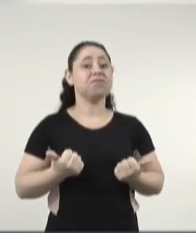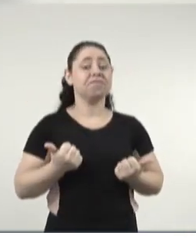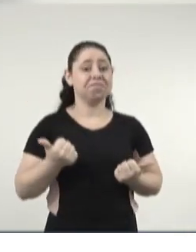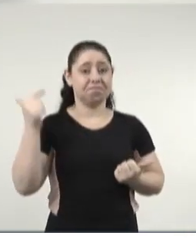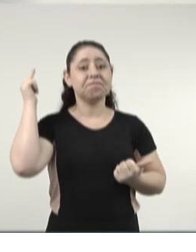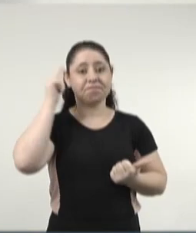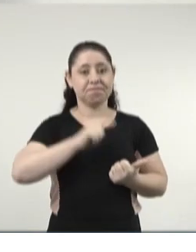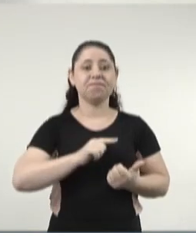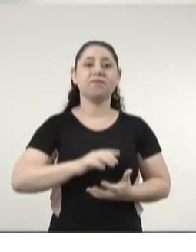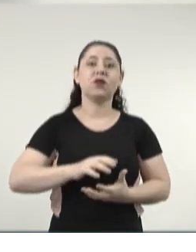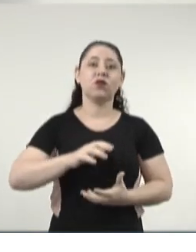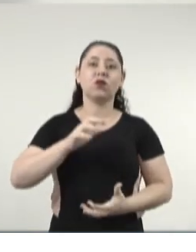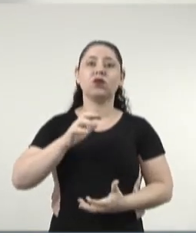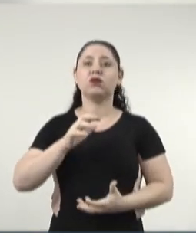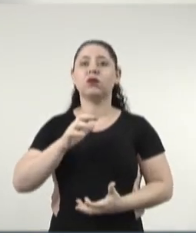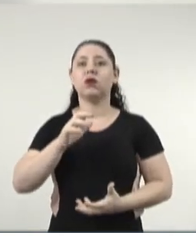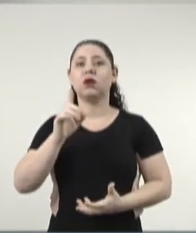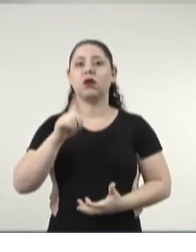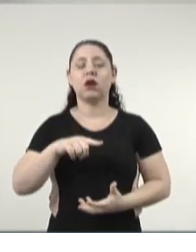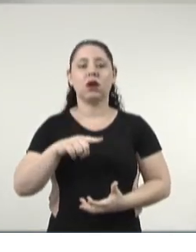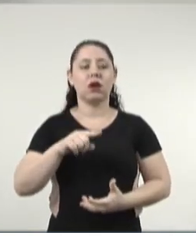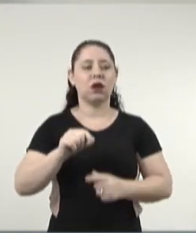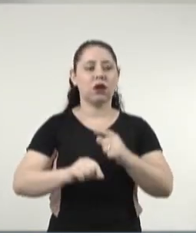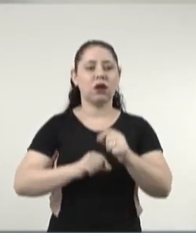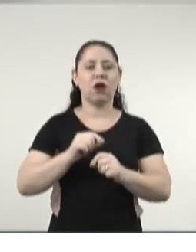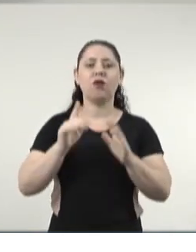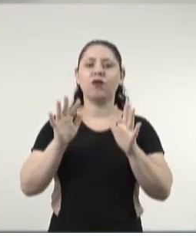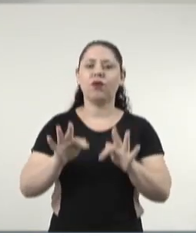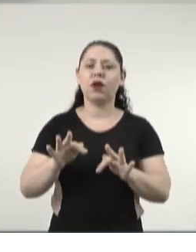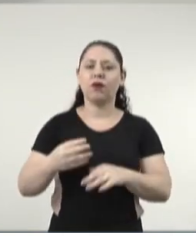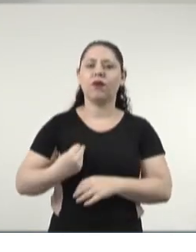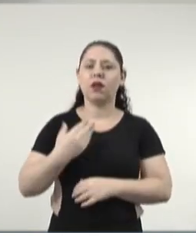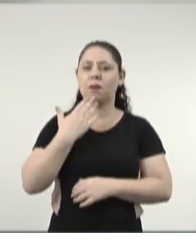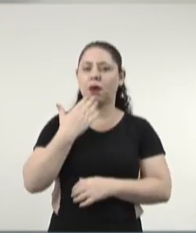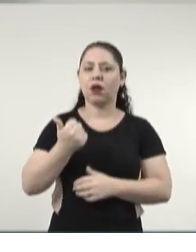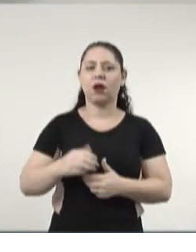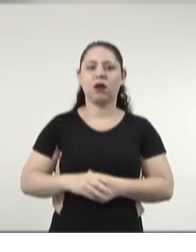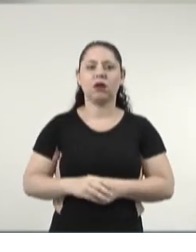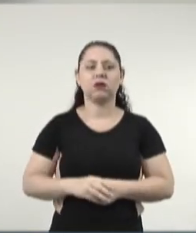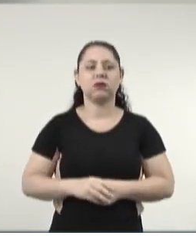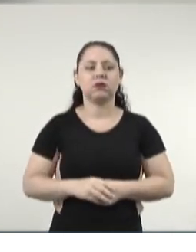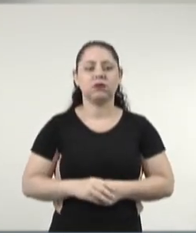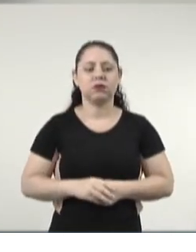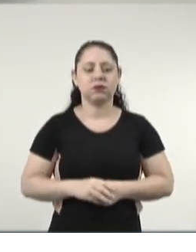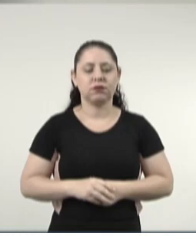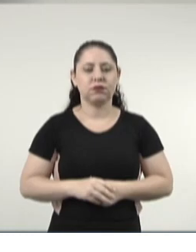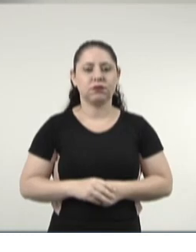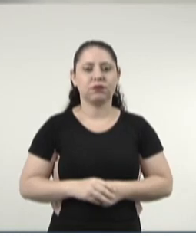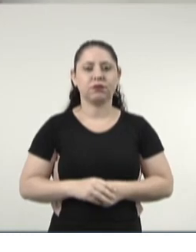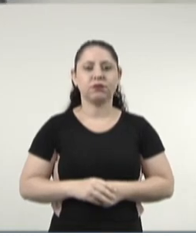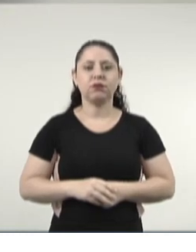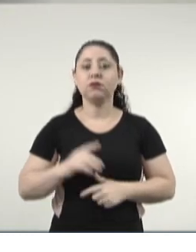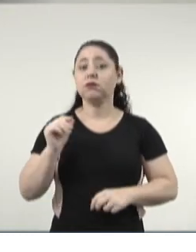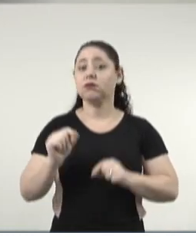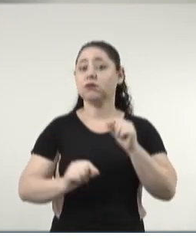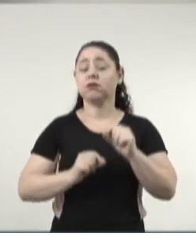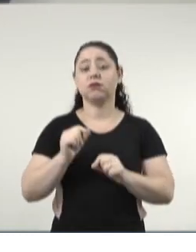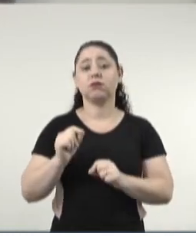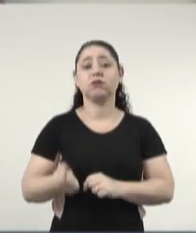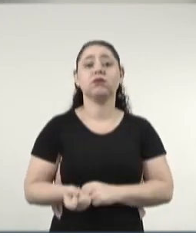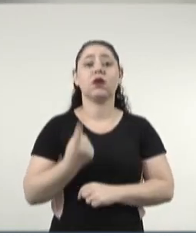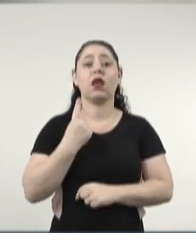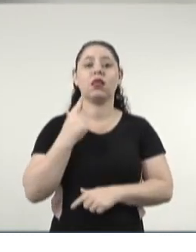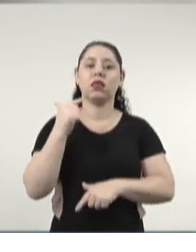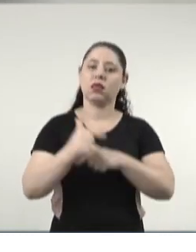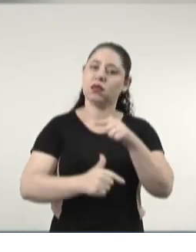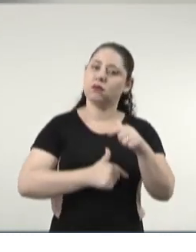consiga se tornar um idoso que chegue a um fim de vida melhor. E aí, de repente, tive a oportunidade